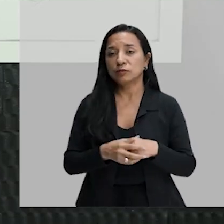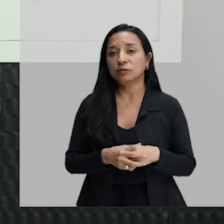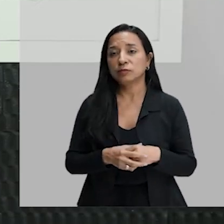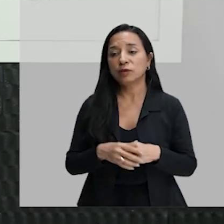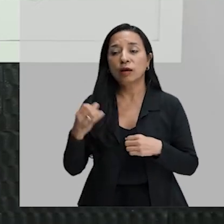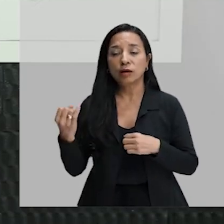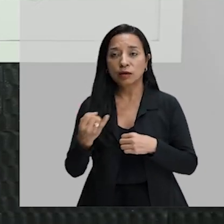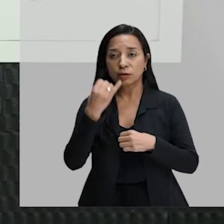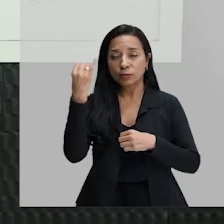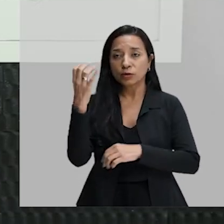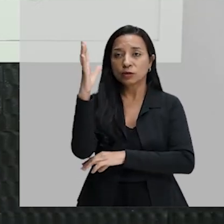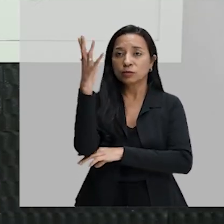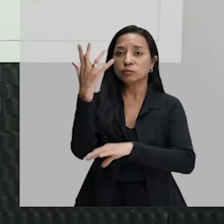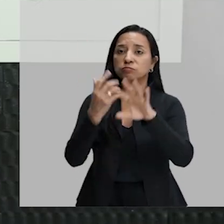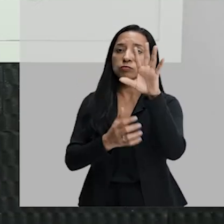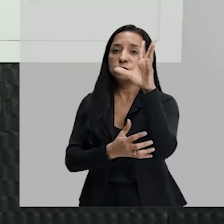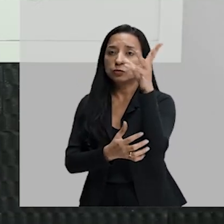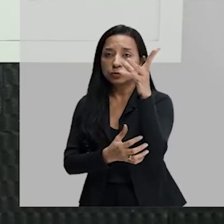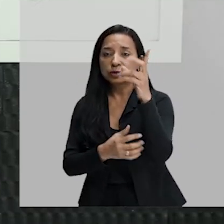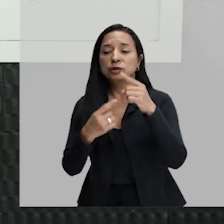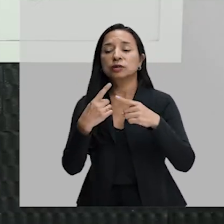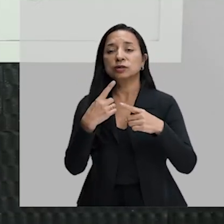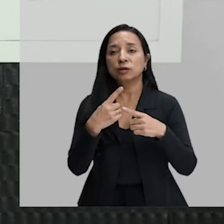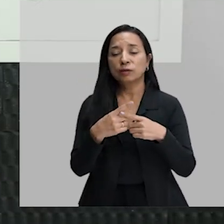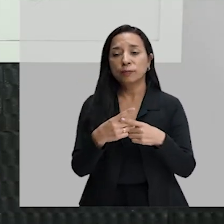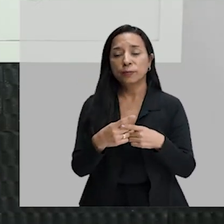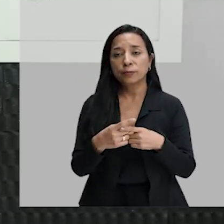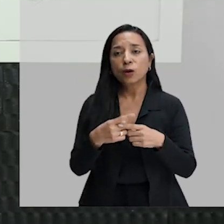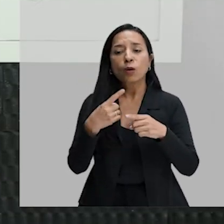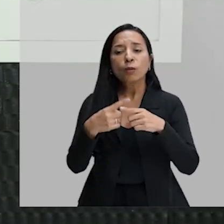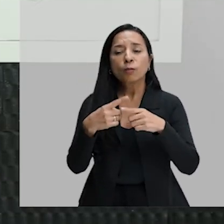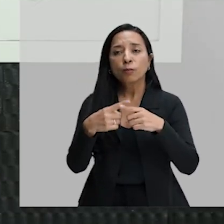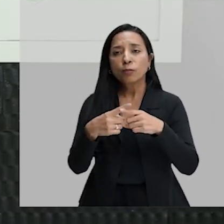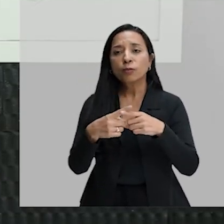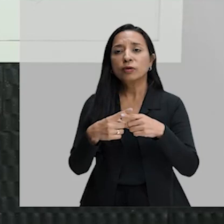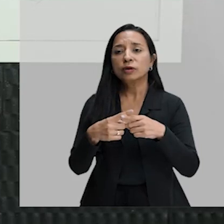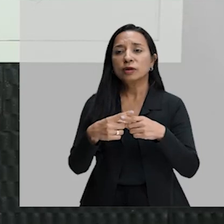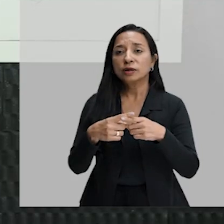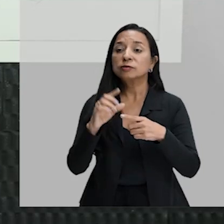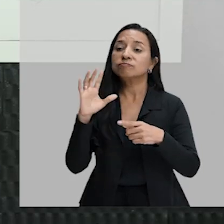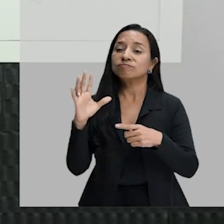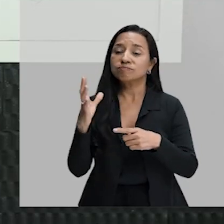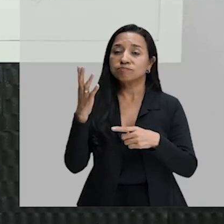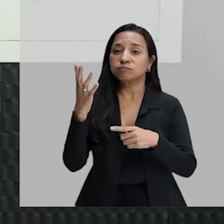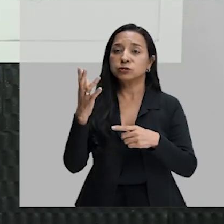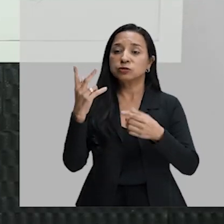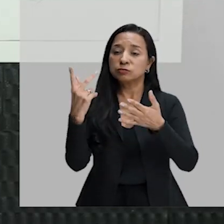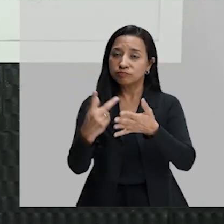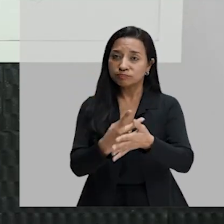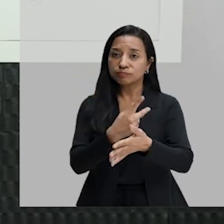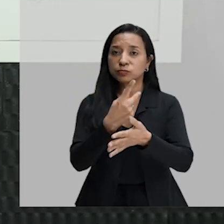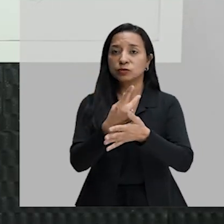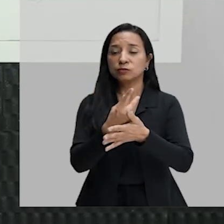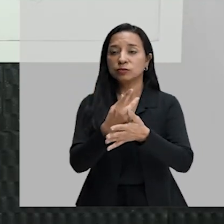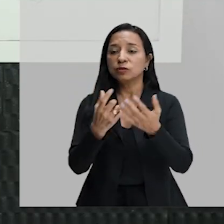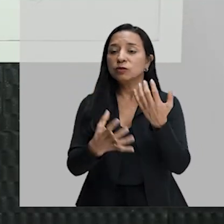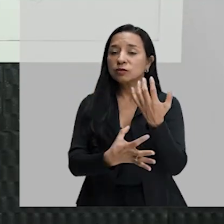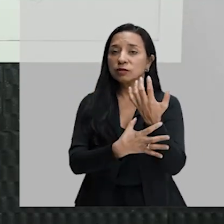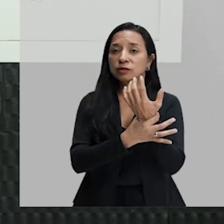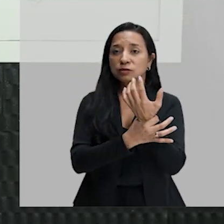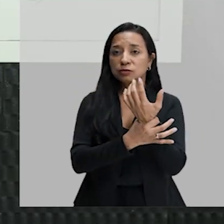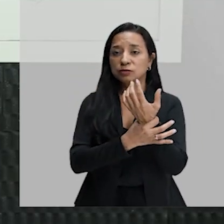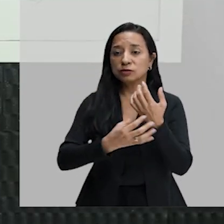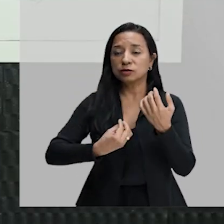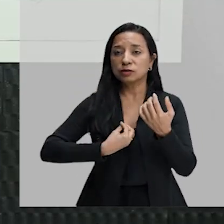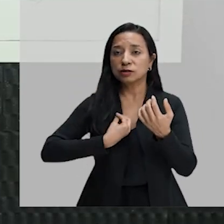a natureza, porque vai ser justamente esse fenômeno que vai garantir a vida